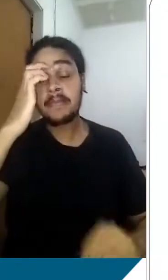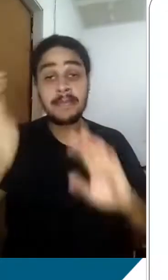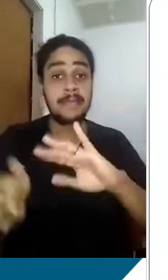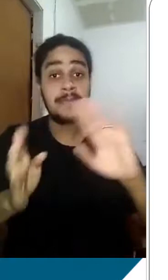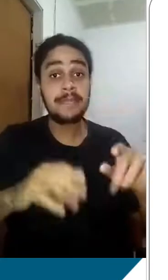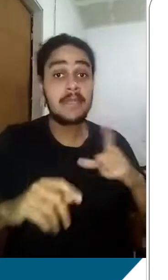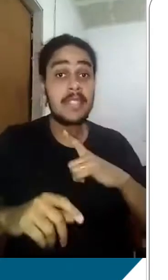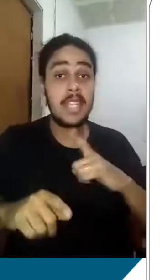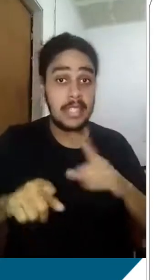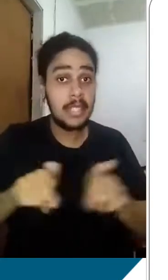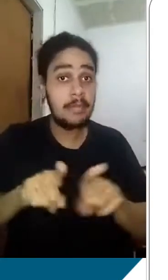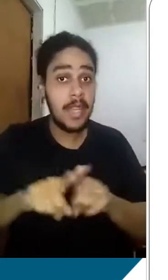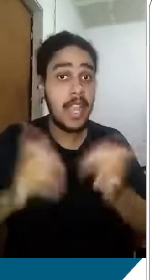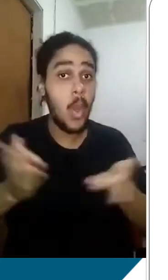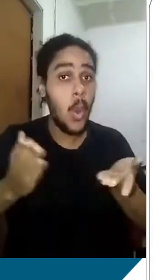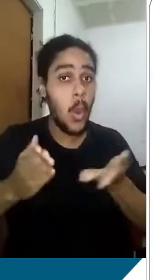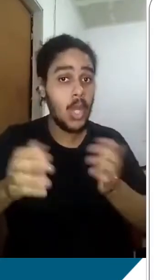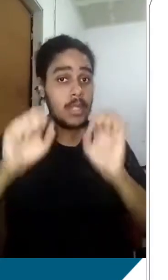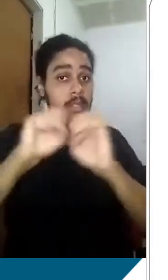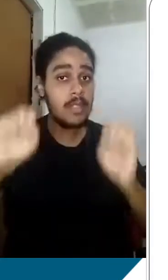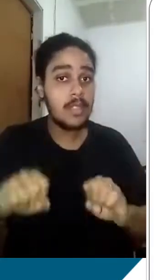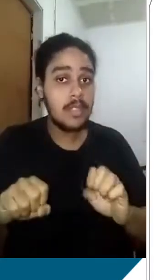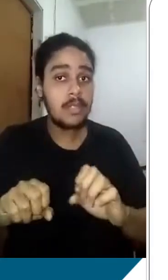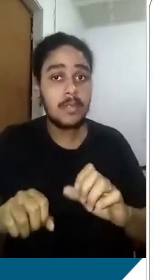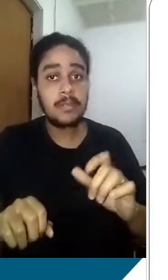Tem também, né, hoje um sistema